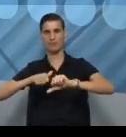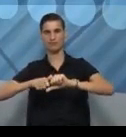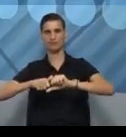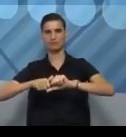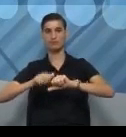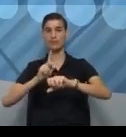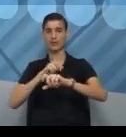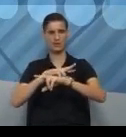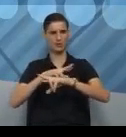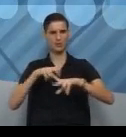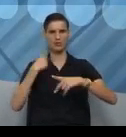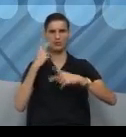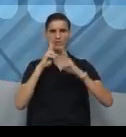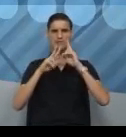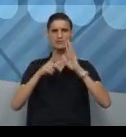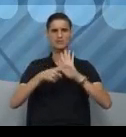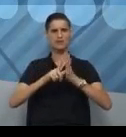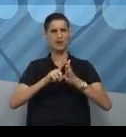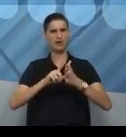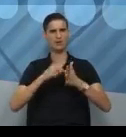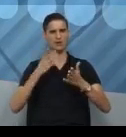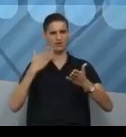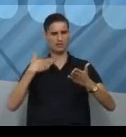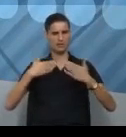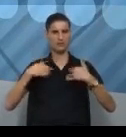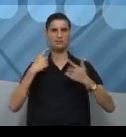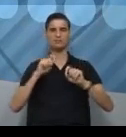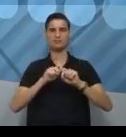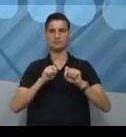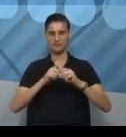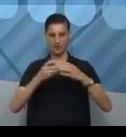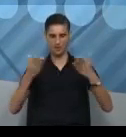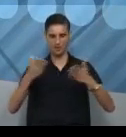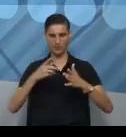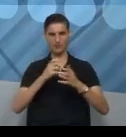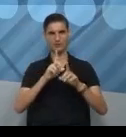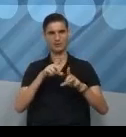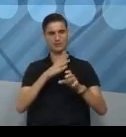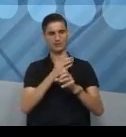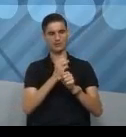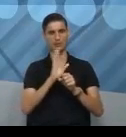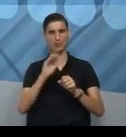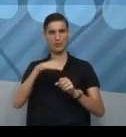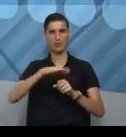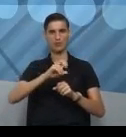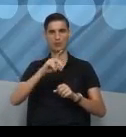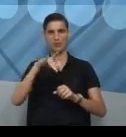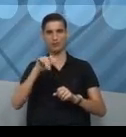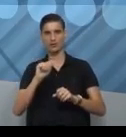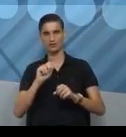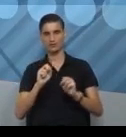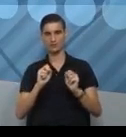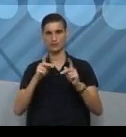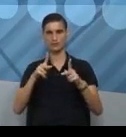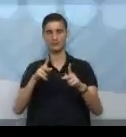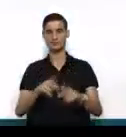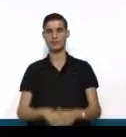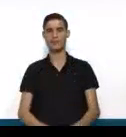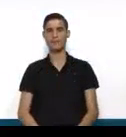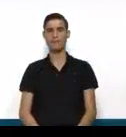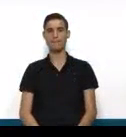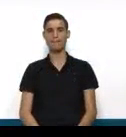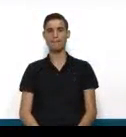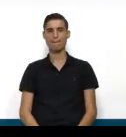Então, igual nós fizemos lá na equação do calor, nós vamos ter que fazer agora na equação da onda, tá bom?